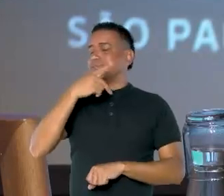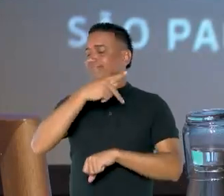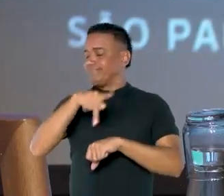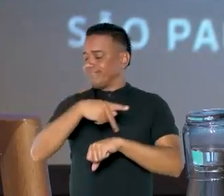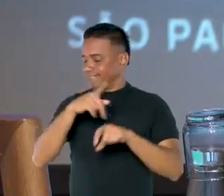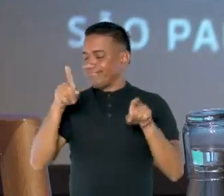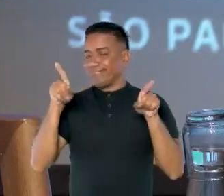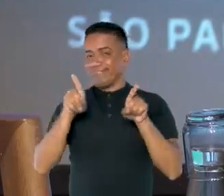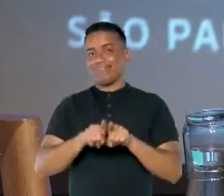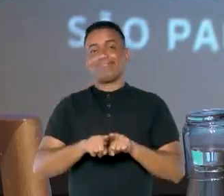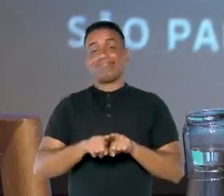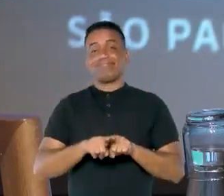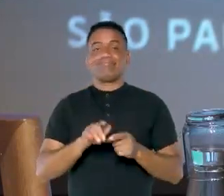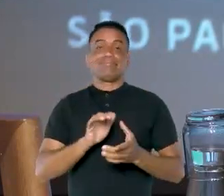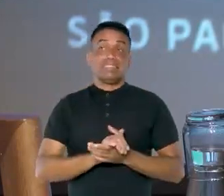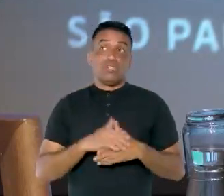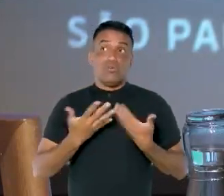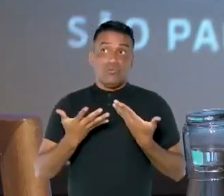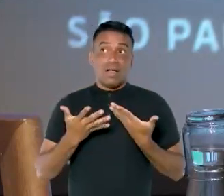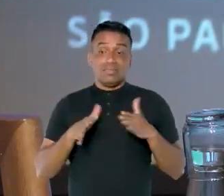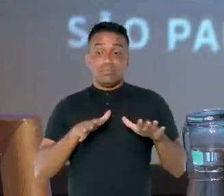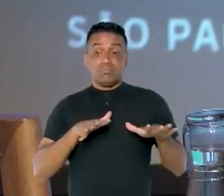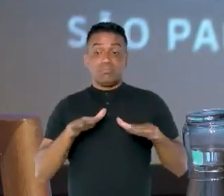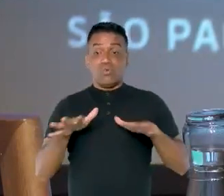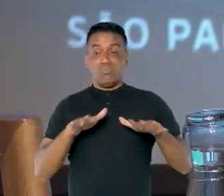isso, eles fazem esse movimento,